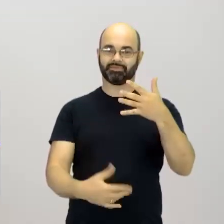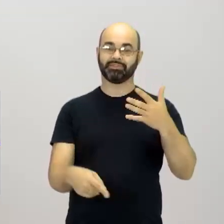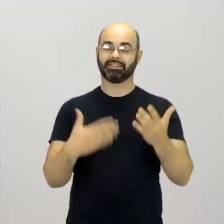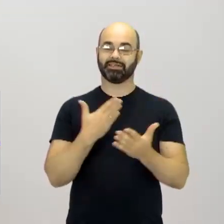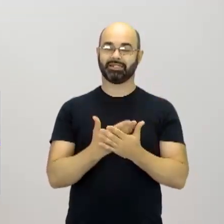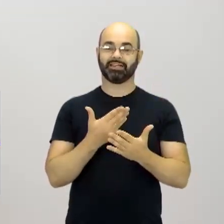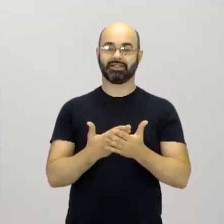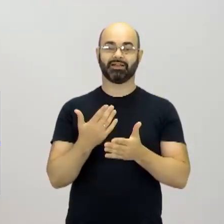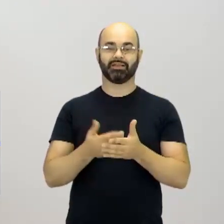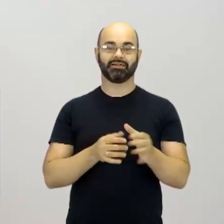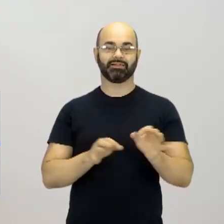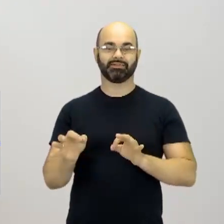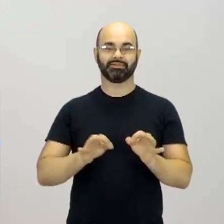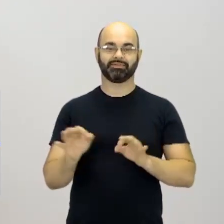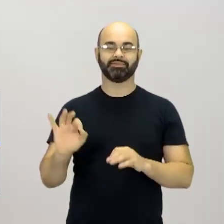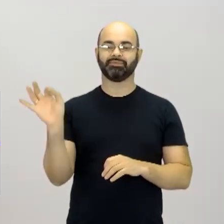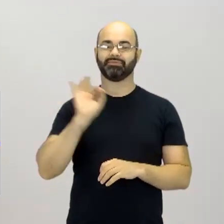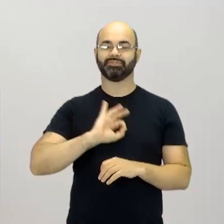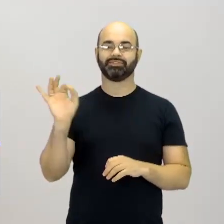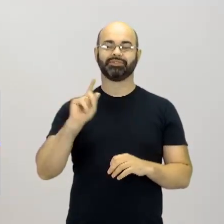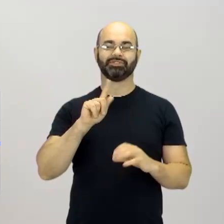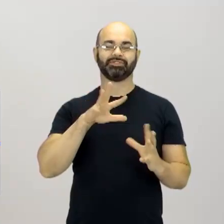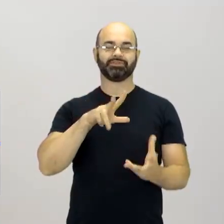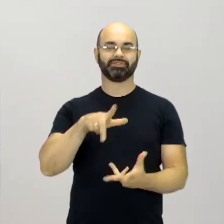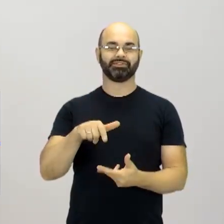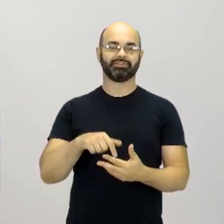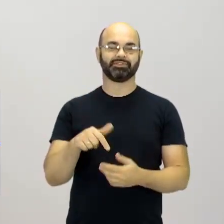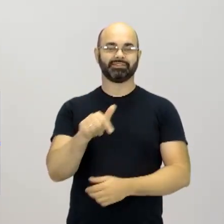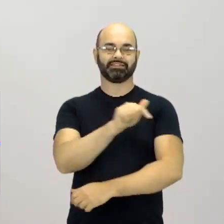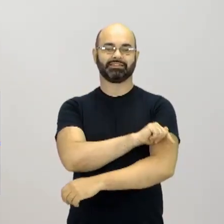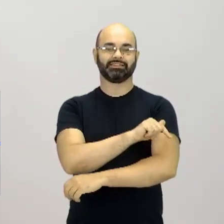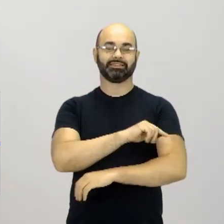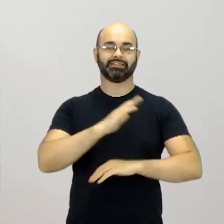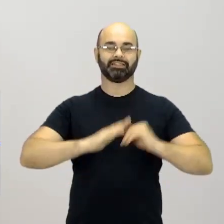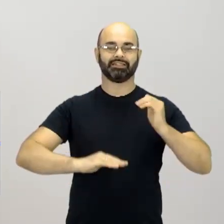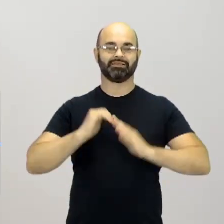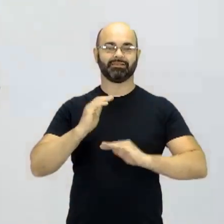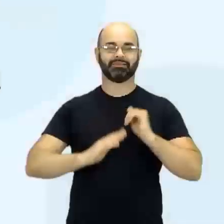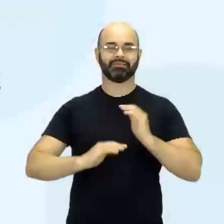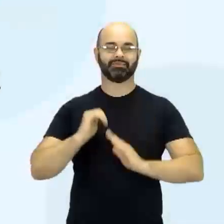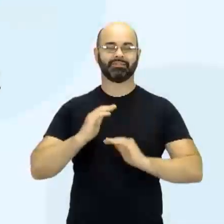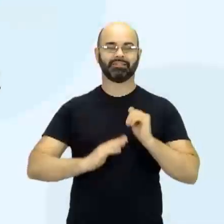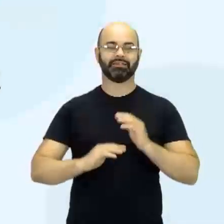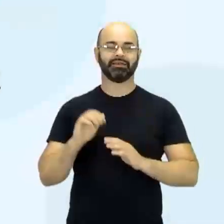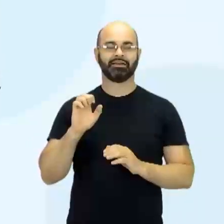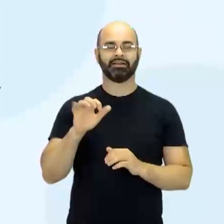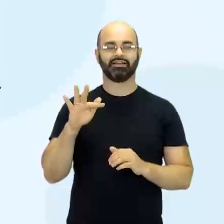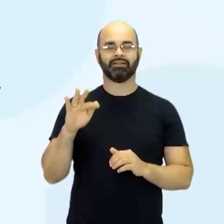aula sensacional de geografia. Sétimo ano, habilidade do currículo paulista